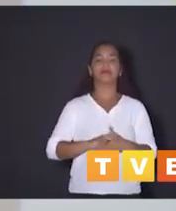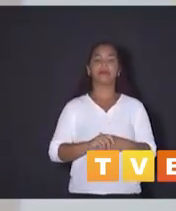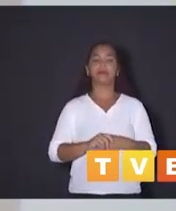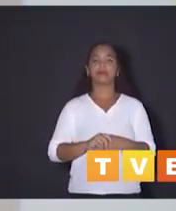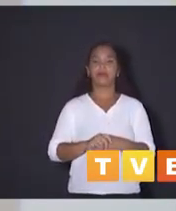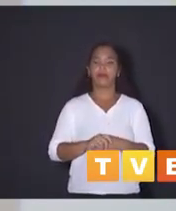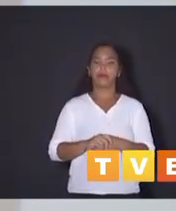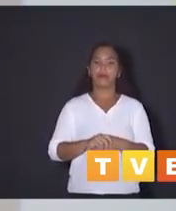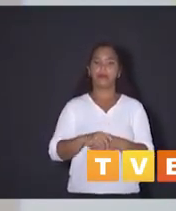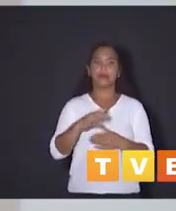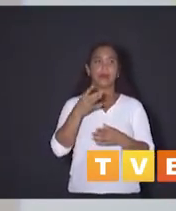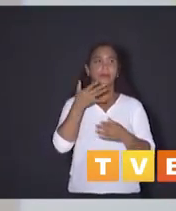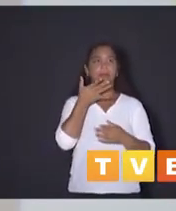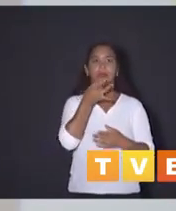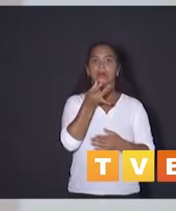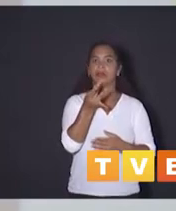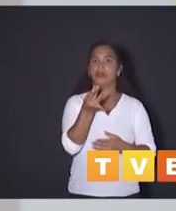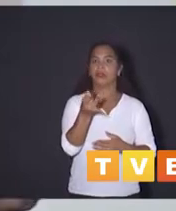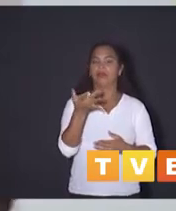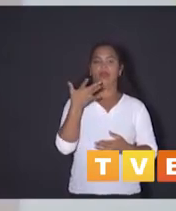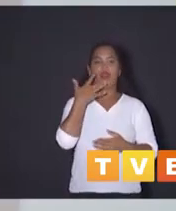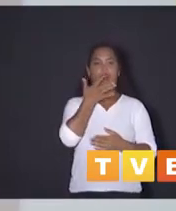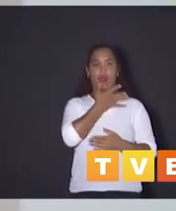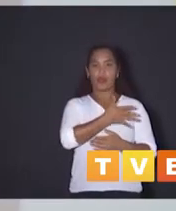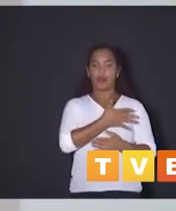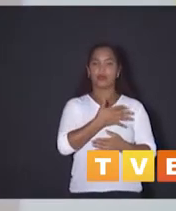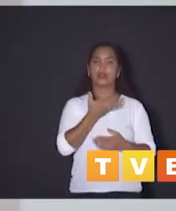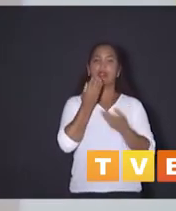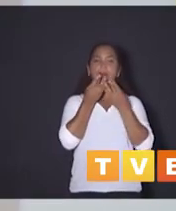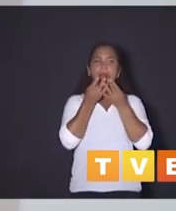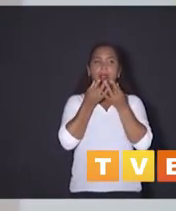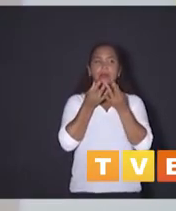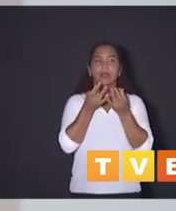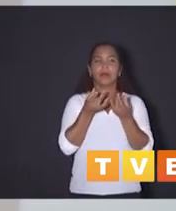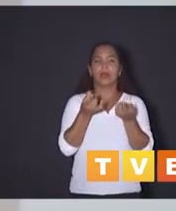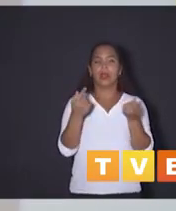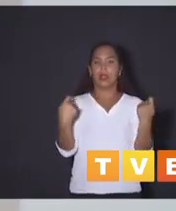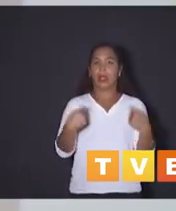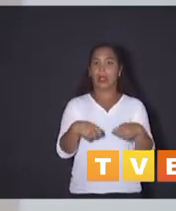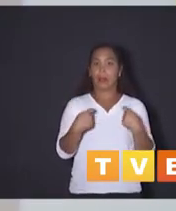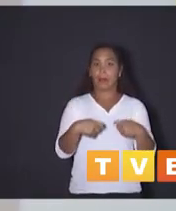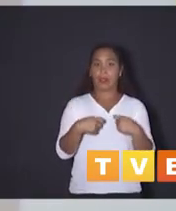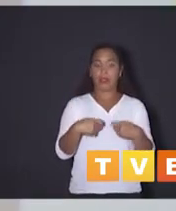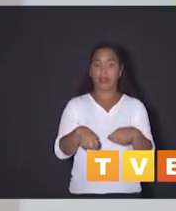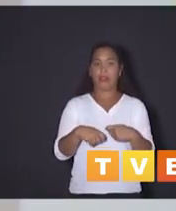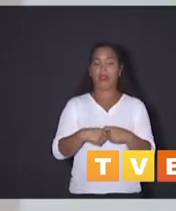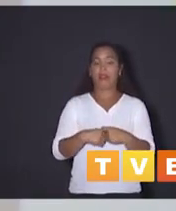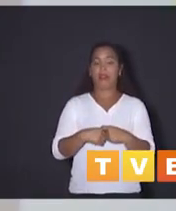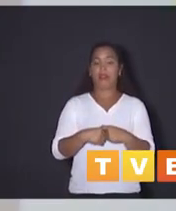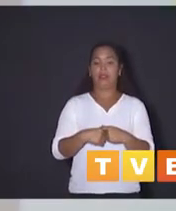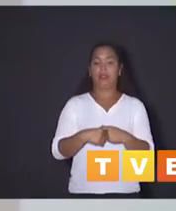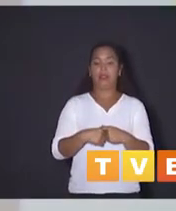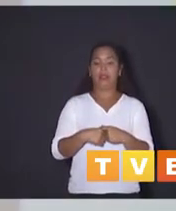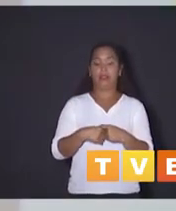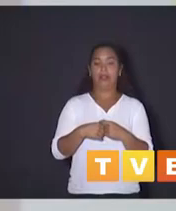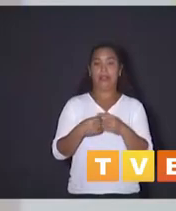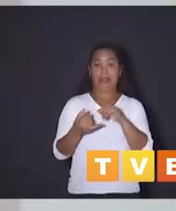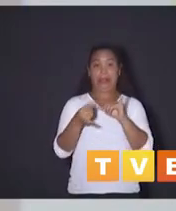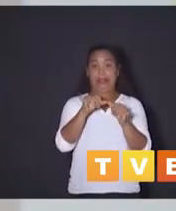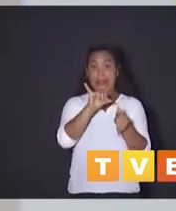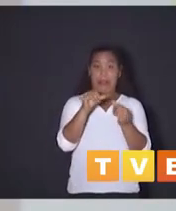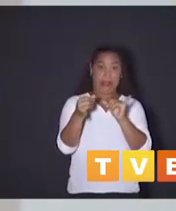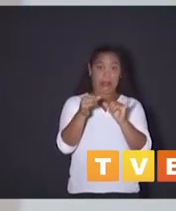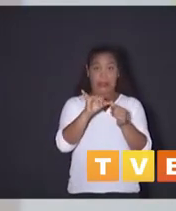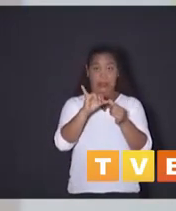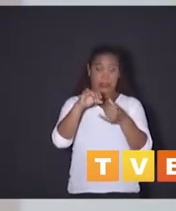e saborosos é esse sabor muitas vezes ele é à custa de muita produtos produto químico